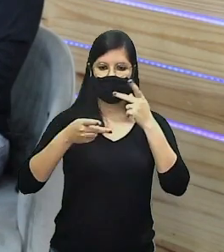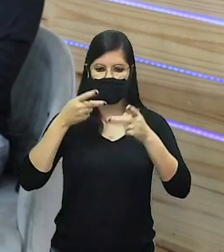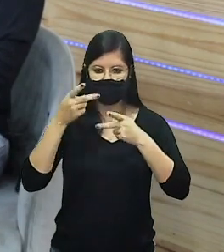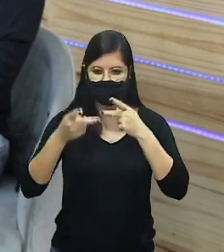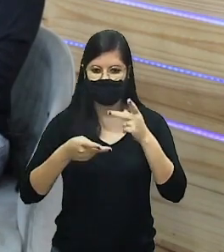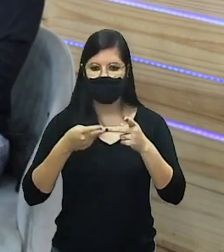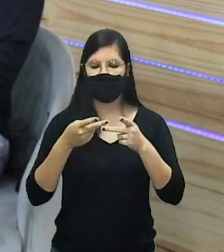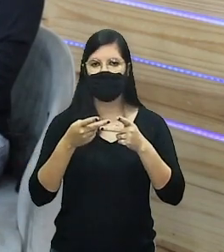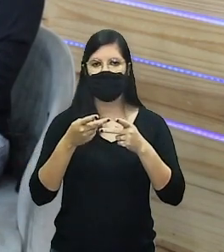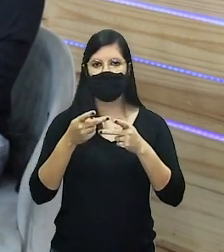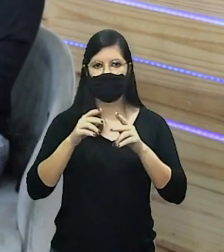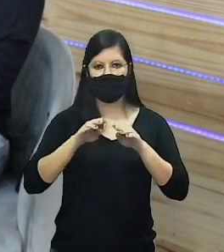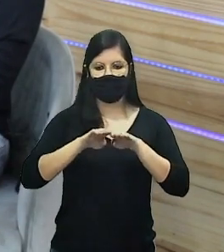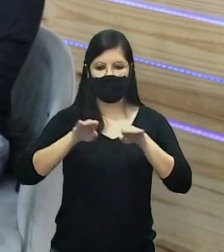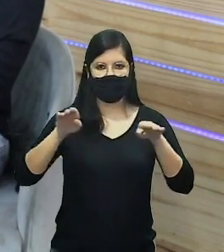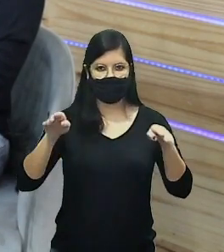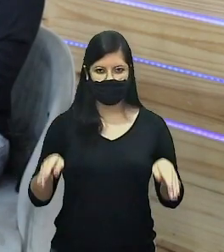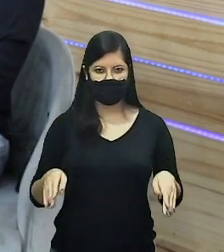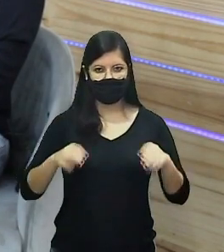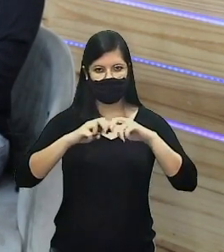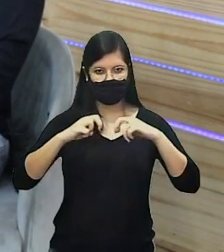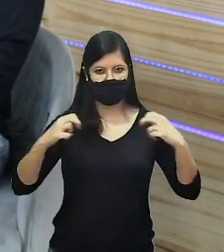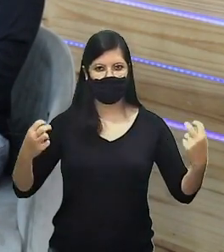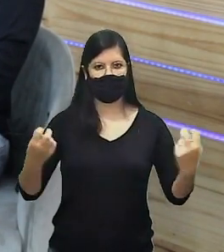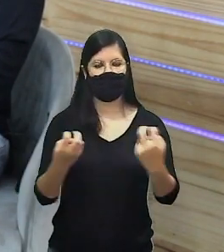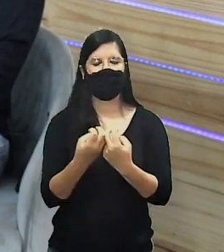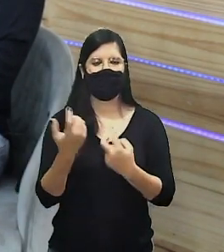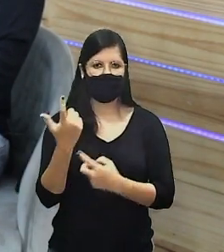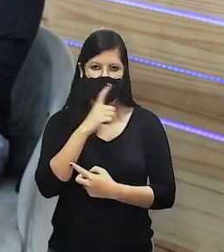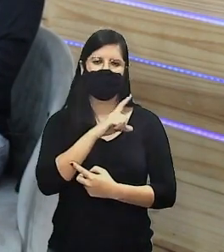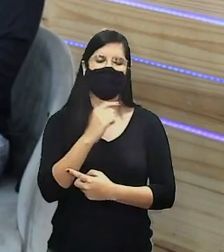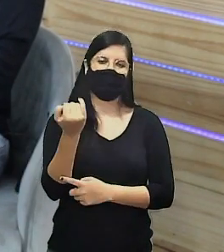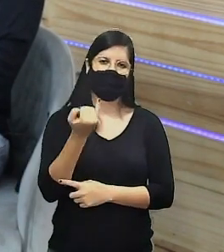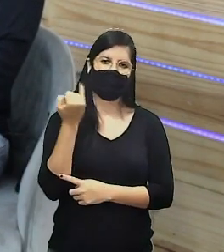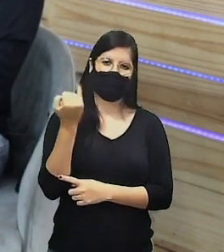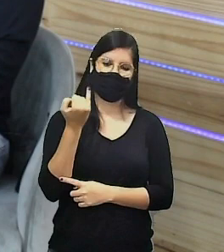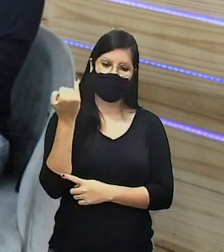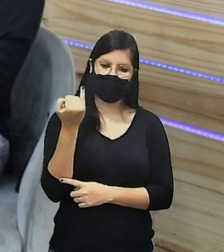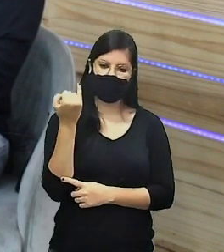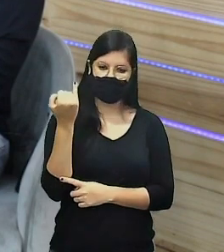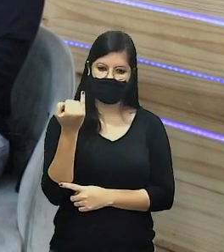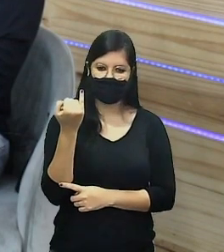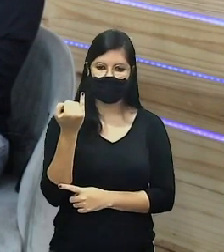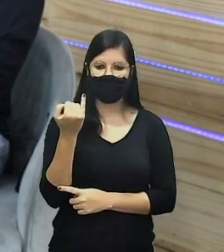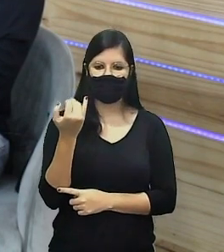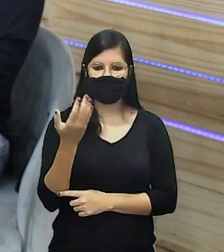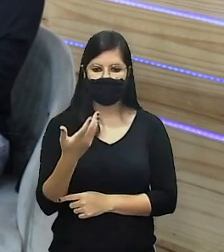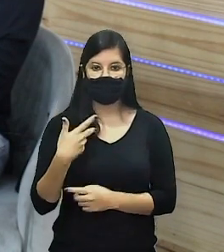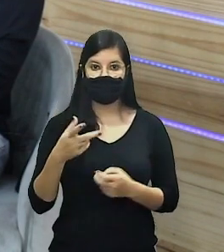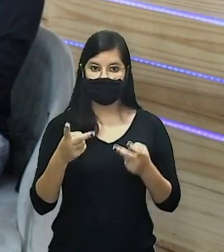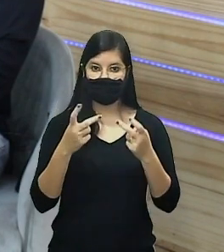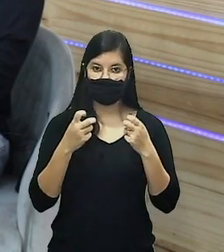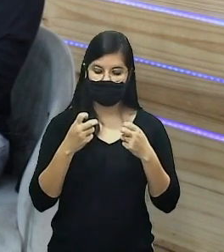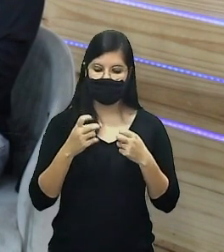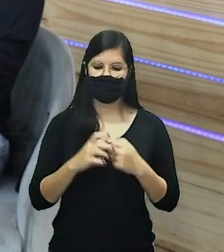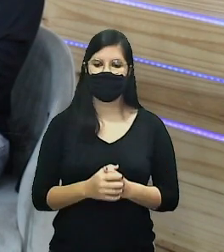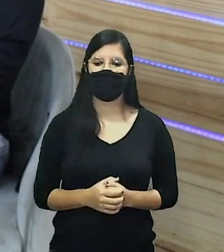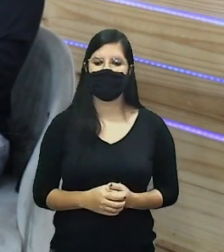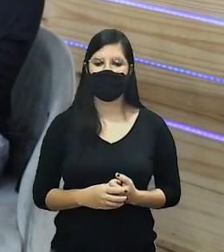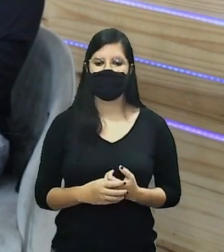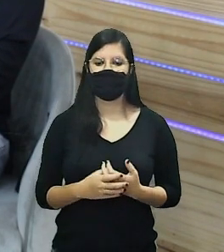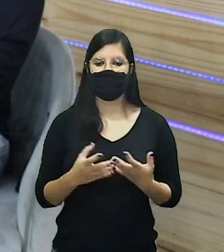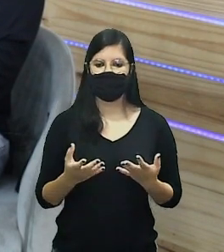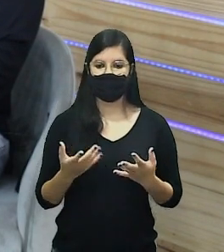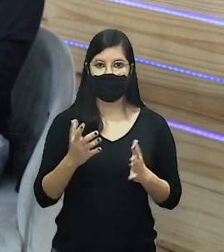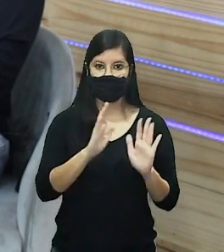direito de falar à mesa, é uma conquista significativa, sabe? E aí eu percebi como que